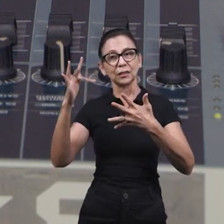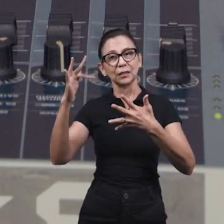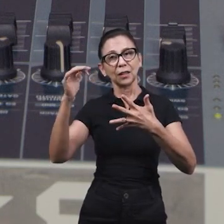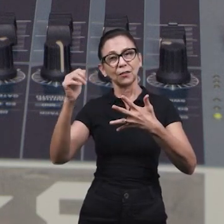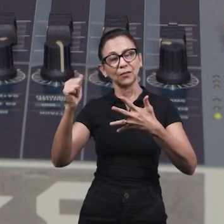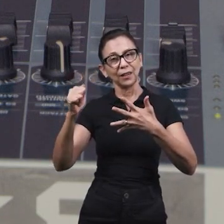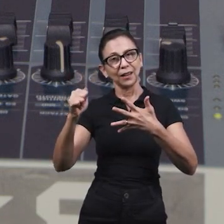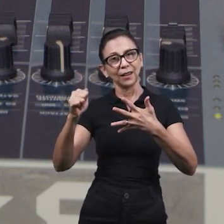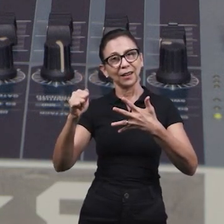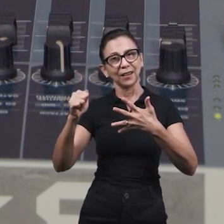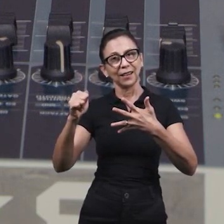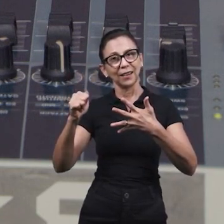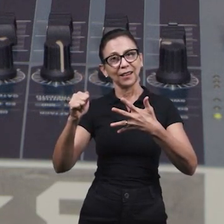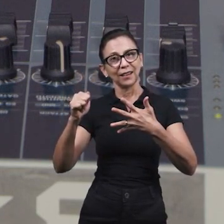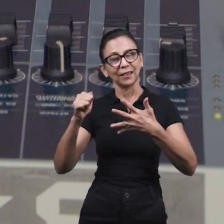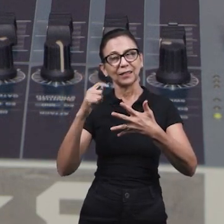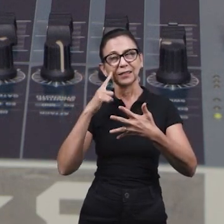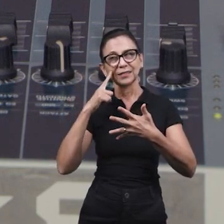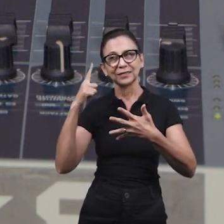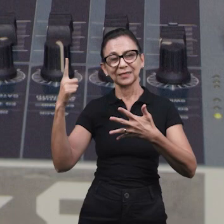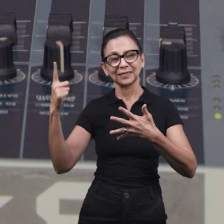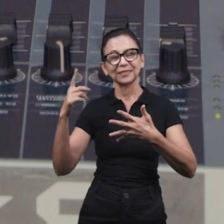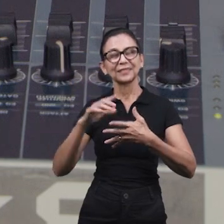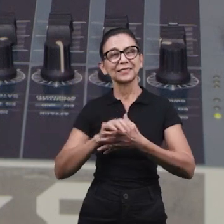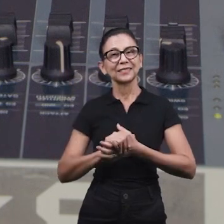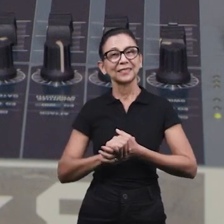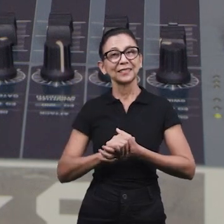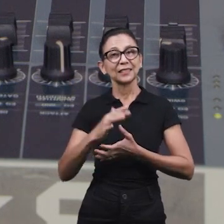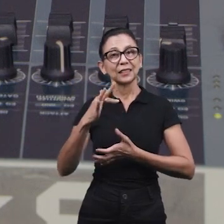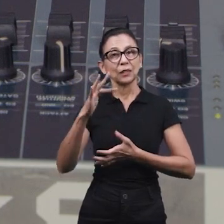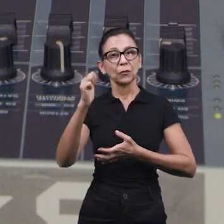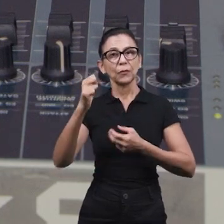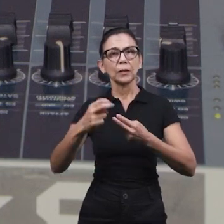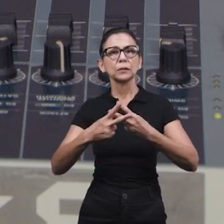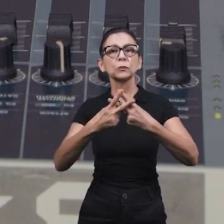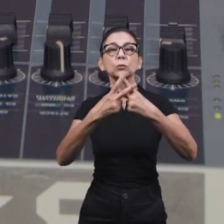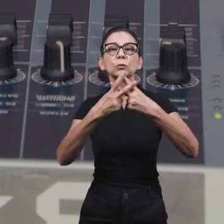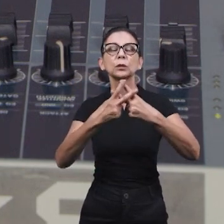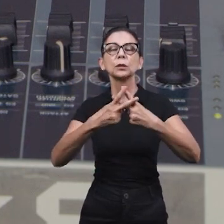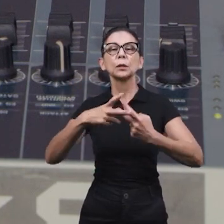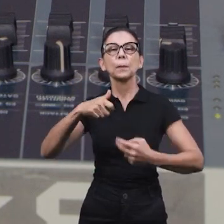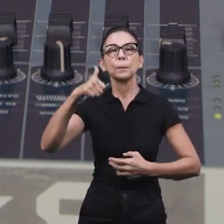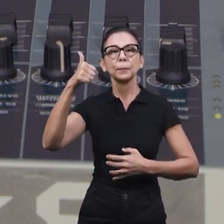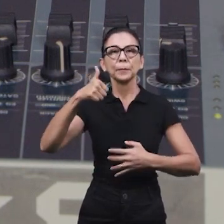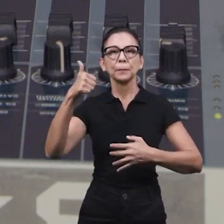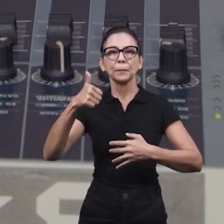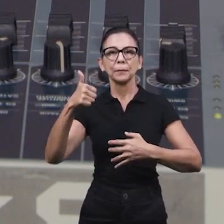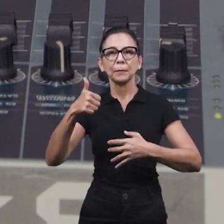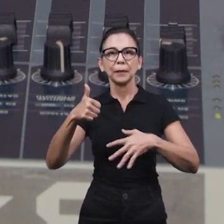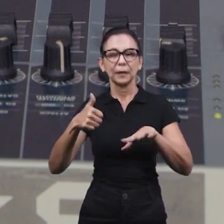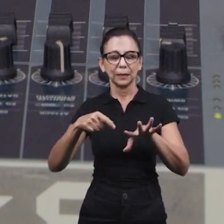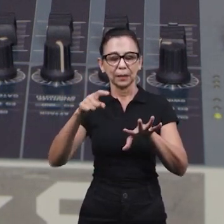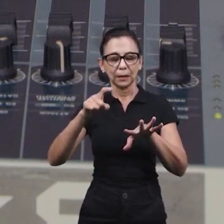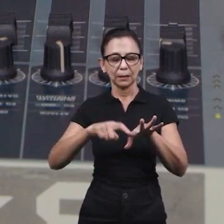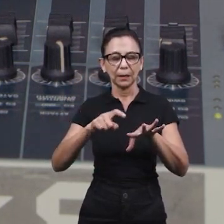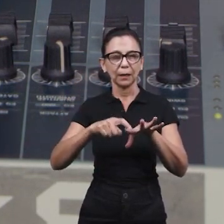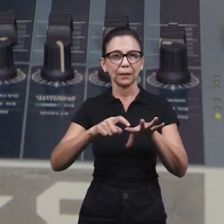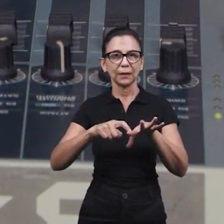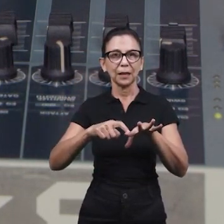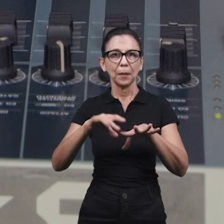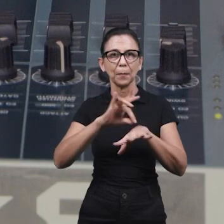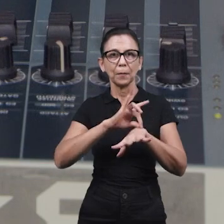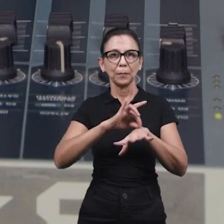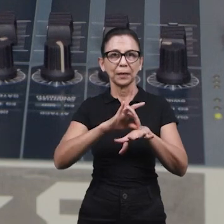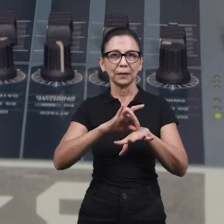Ré, Mi, Fá. E essa próxima notinha à direita é o Fá sustenido. Ele é a primeira tecla preta do